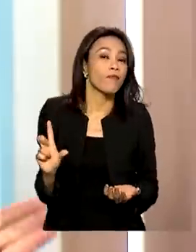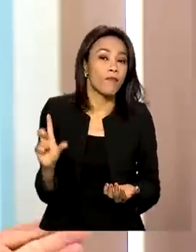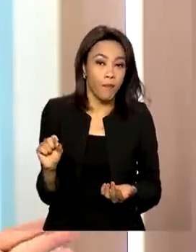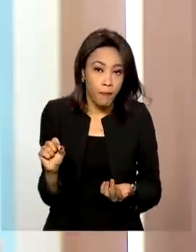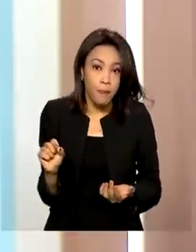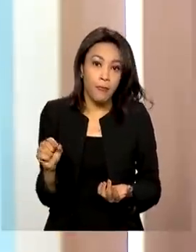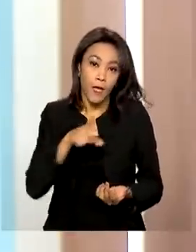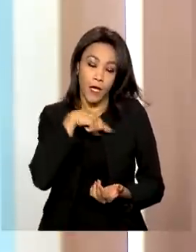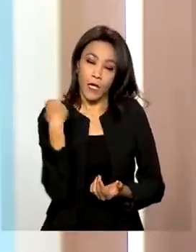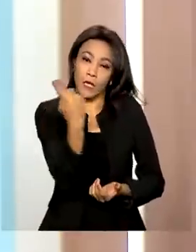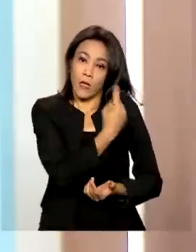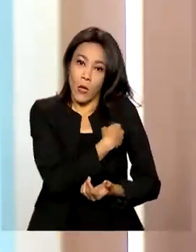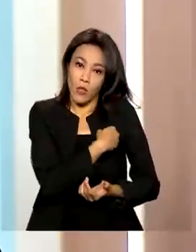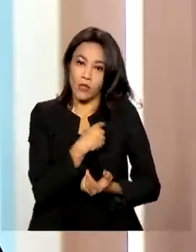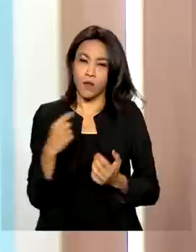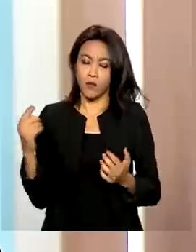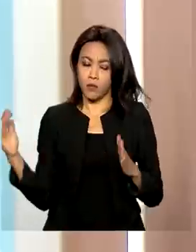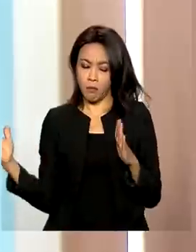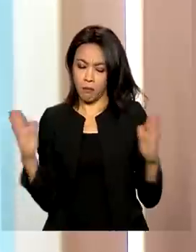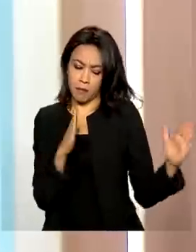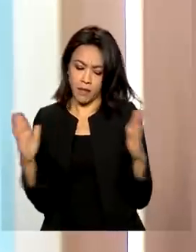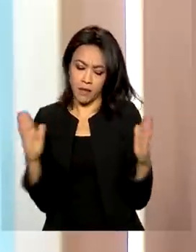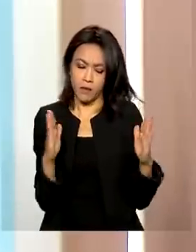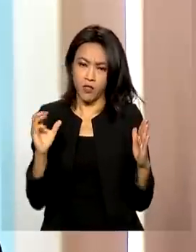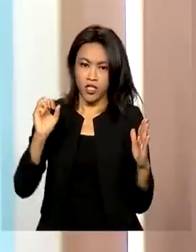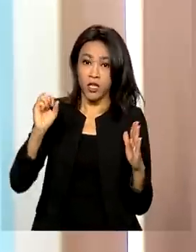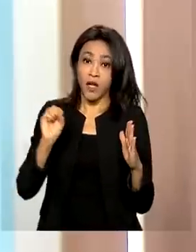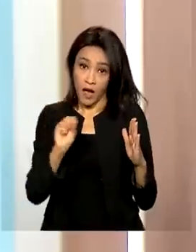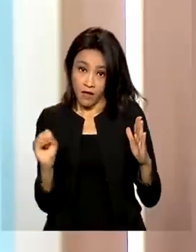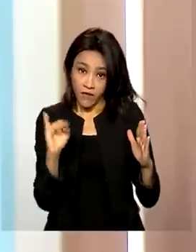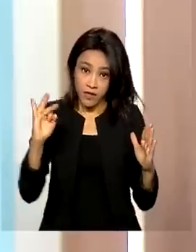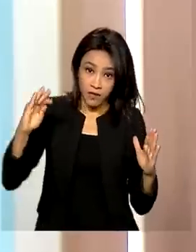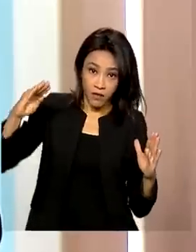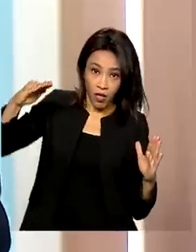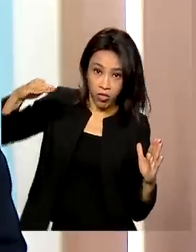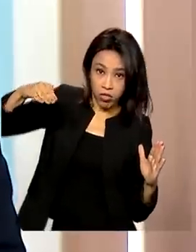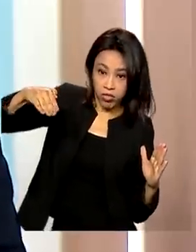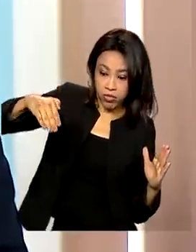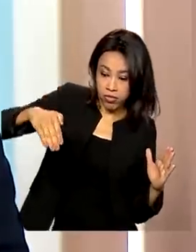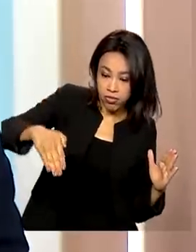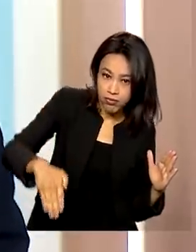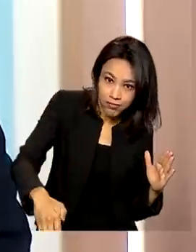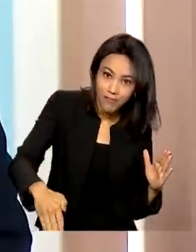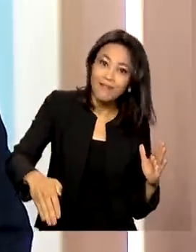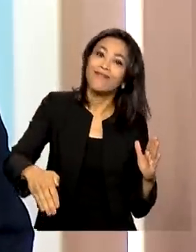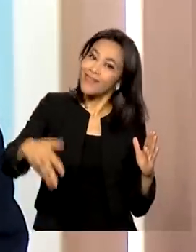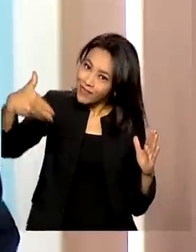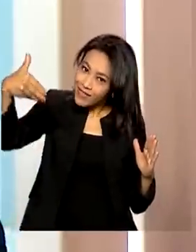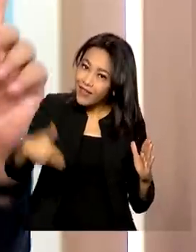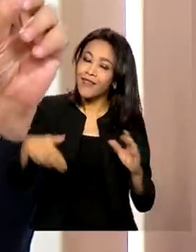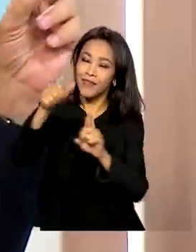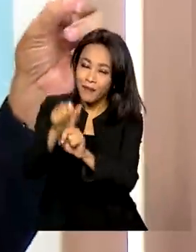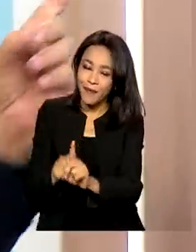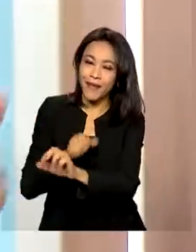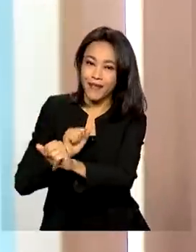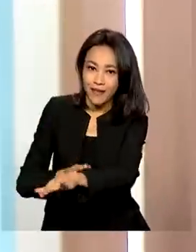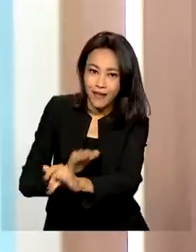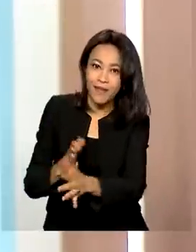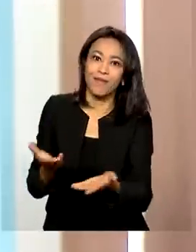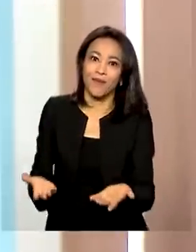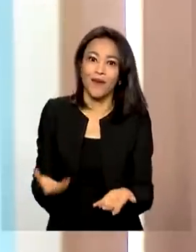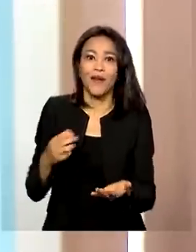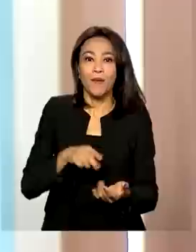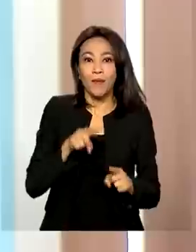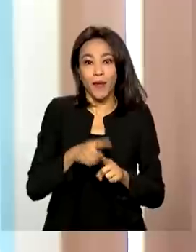nós estamos passando por um momento de deflação que provavelmente vai atingir todo esse mês de setembro uma vez que